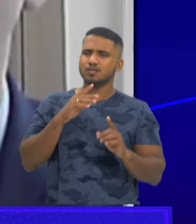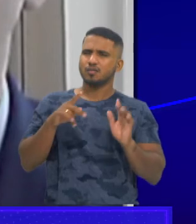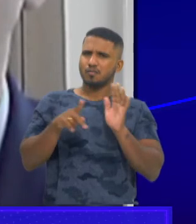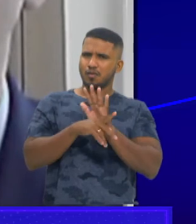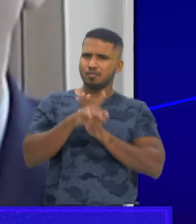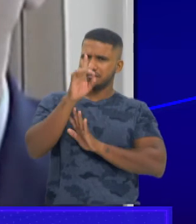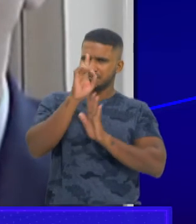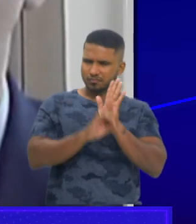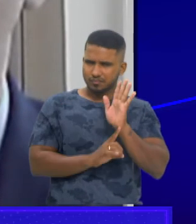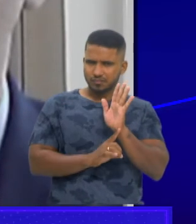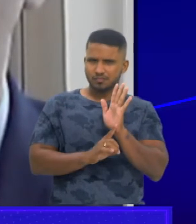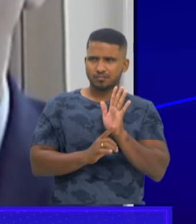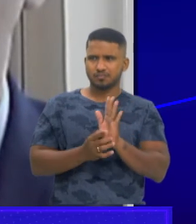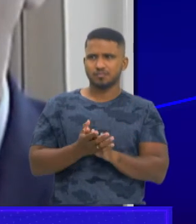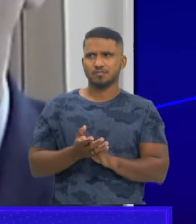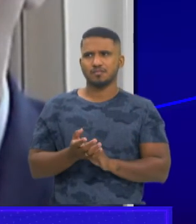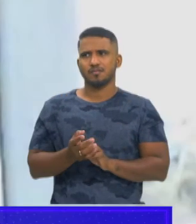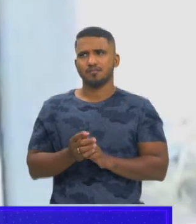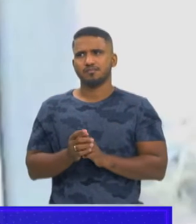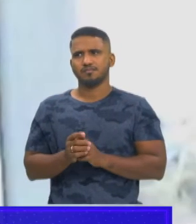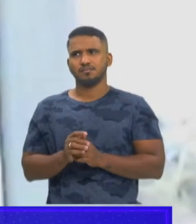e de seus deveres também, né?